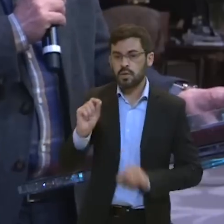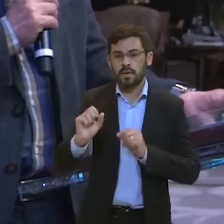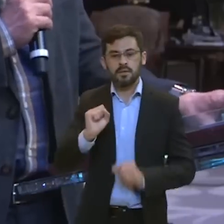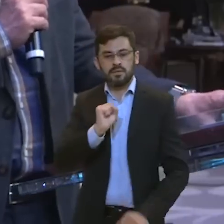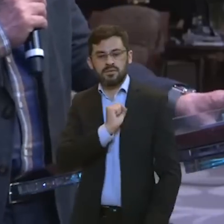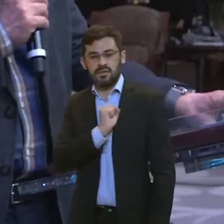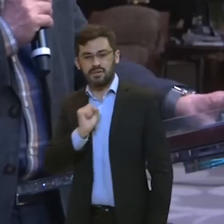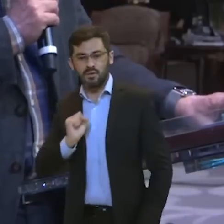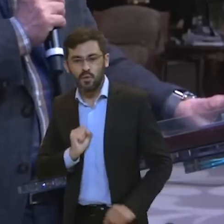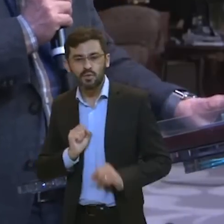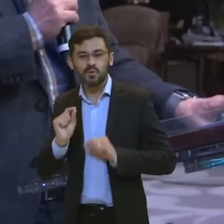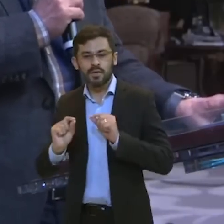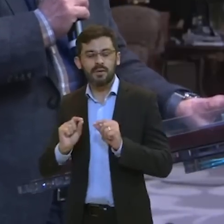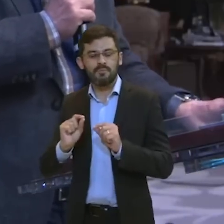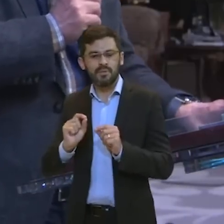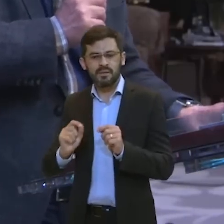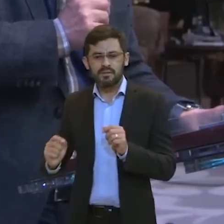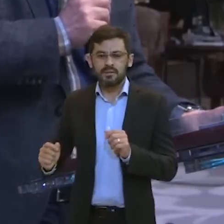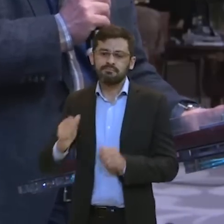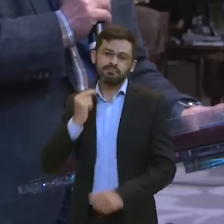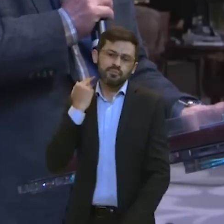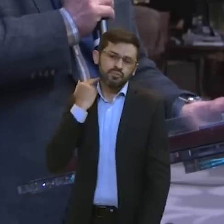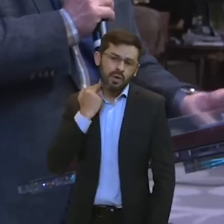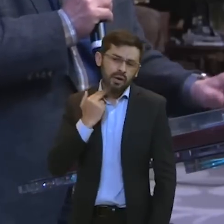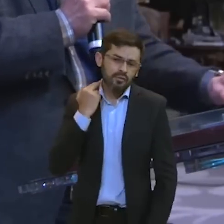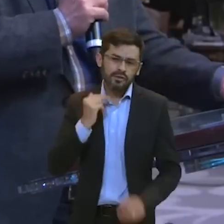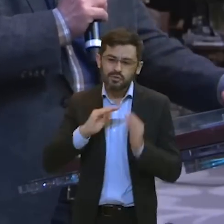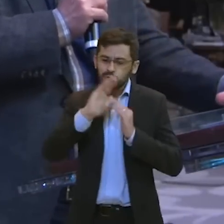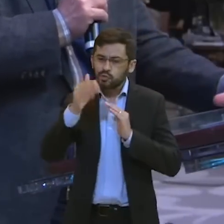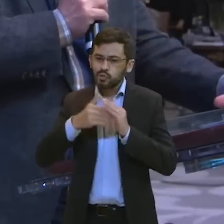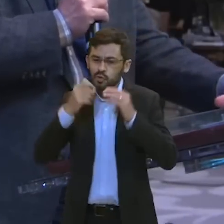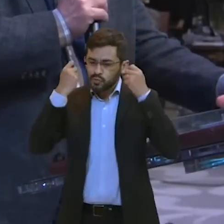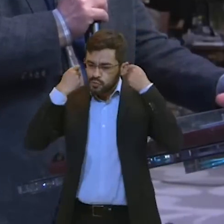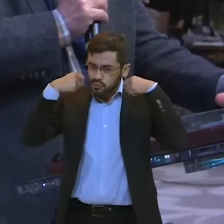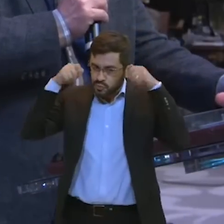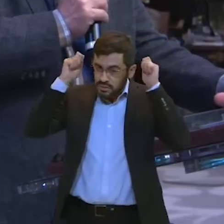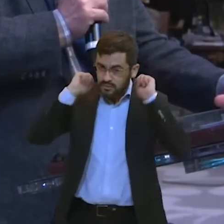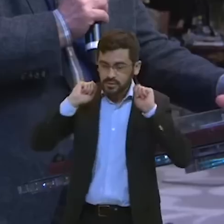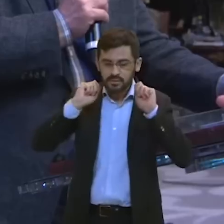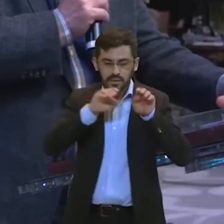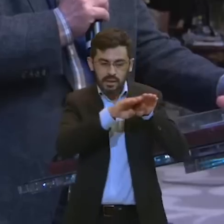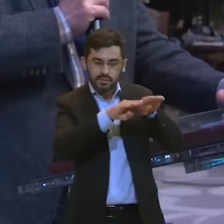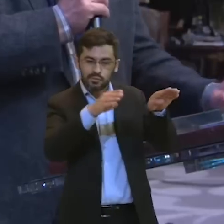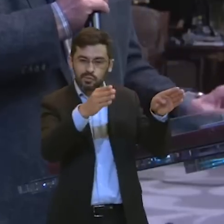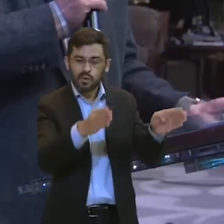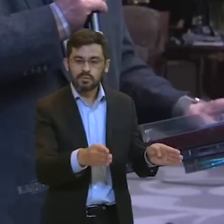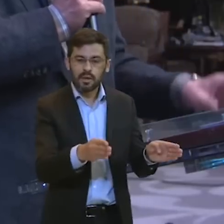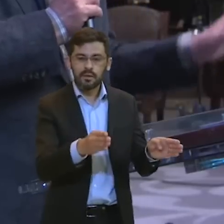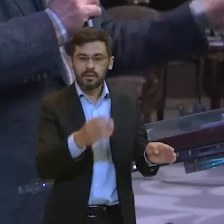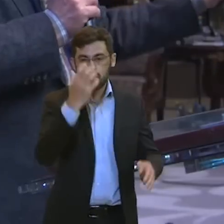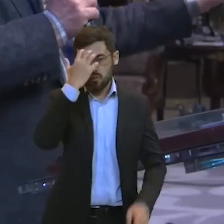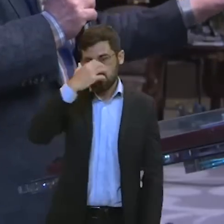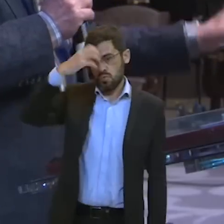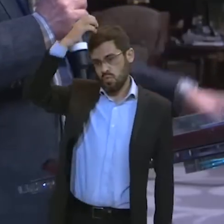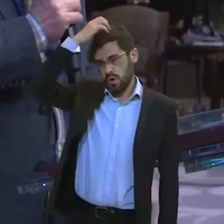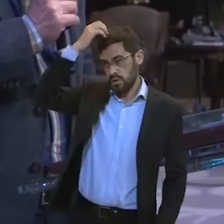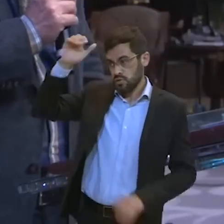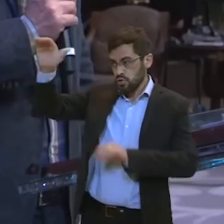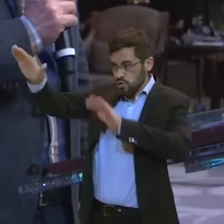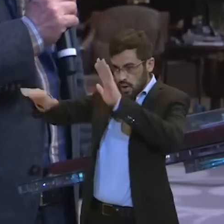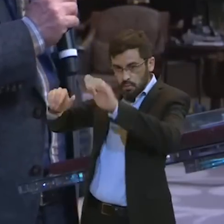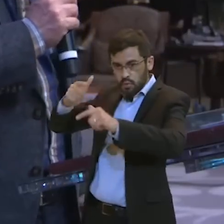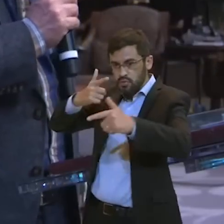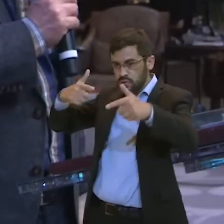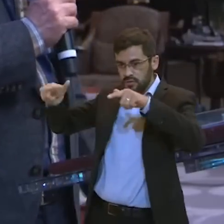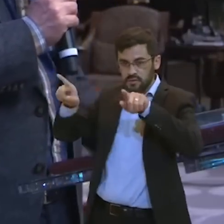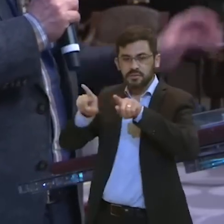sacerdotes, descendentes de Arão, sacrificassem os animais no altar do Senhor. O rei posicionou os levitas no